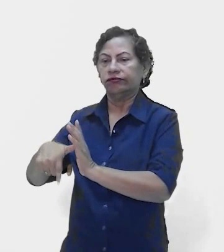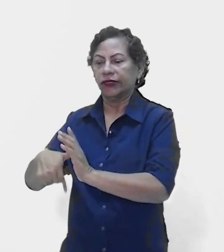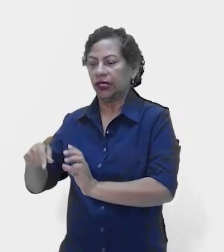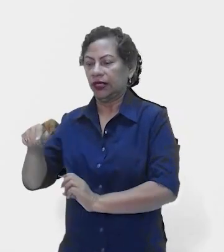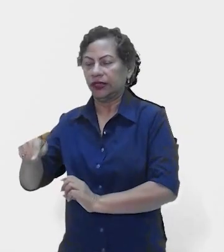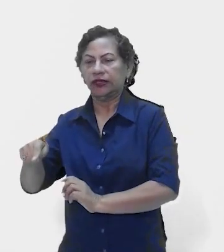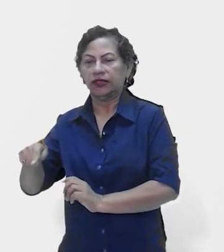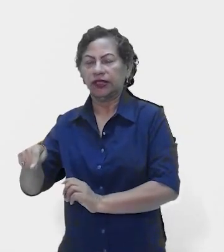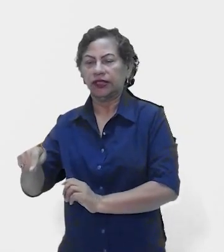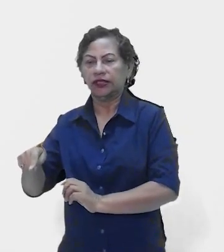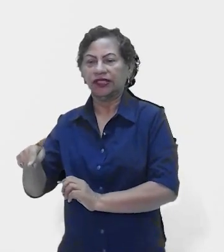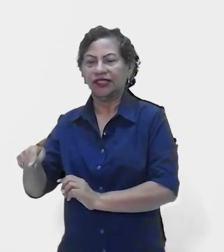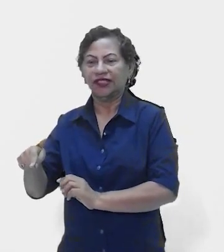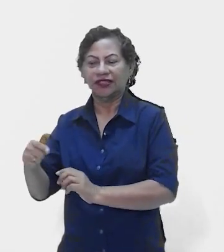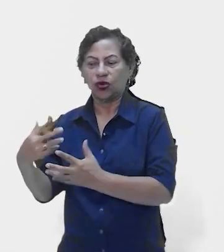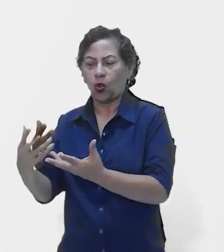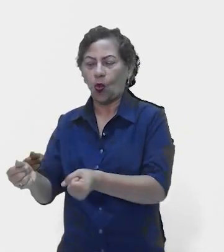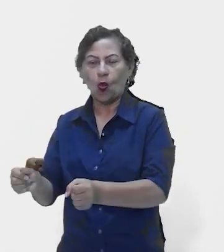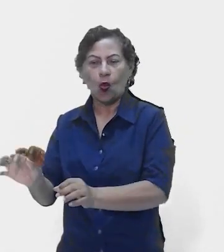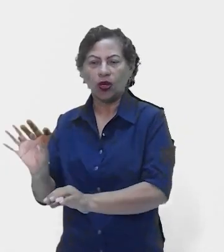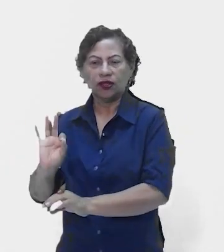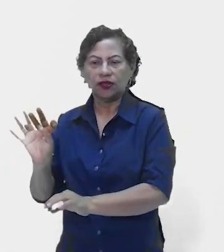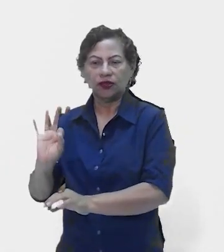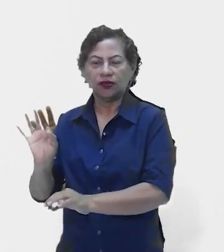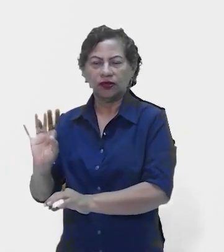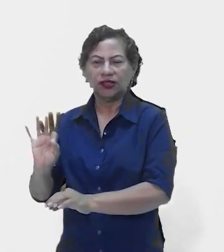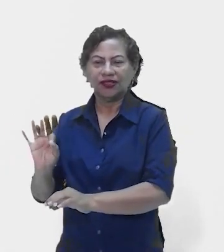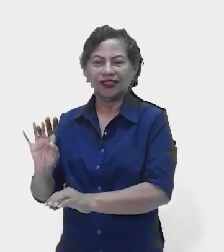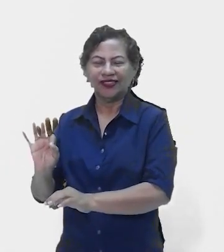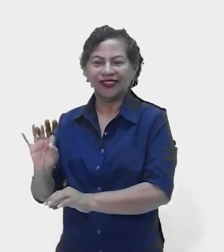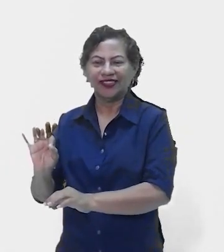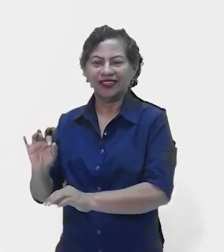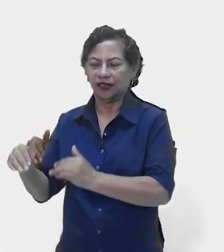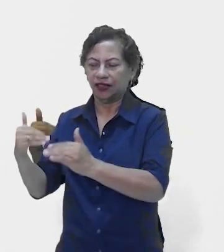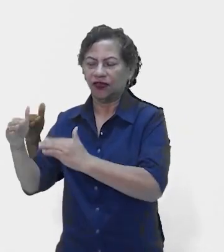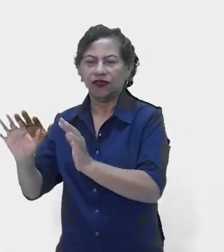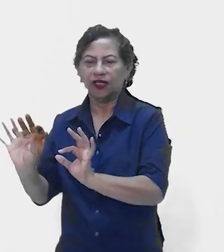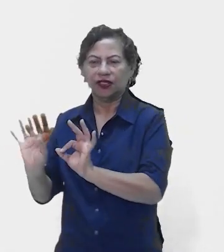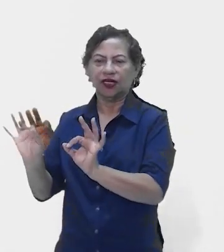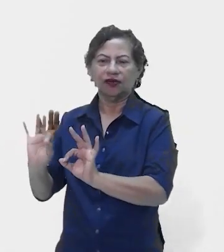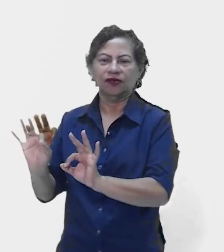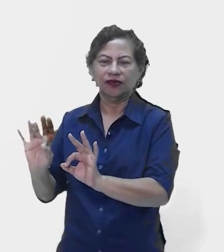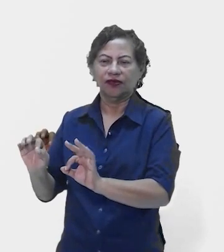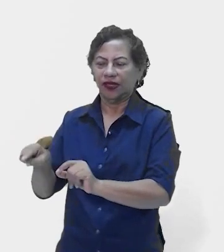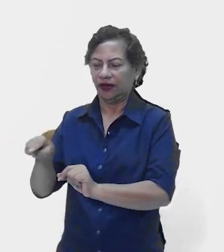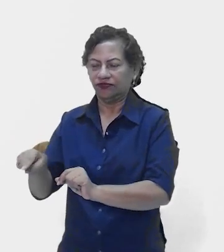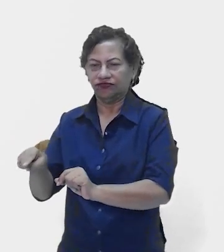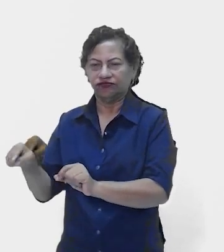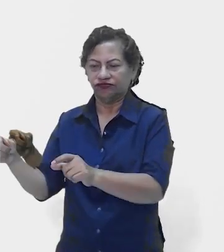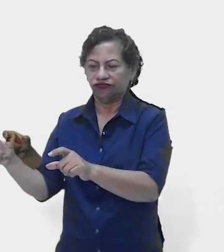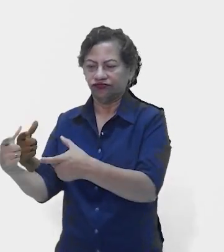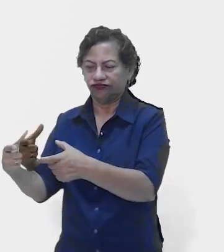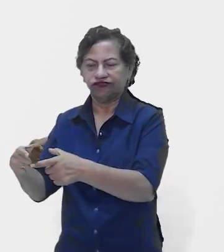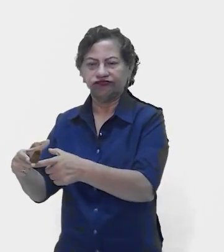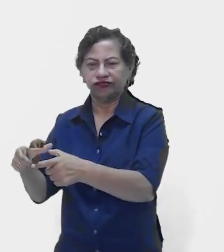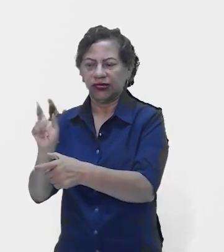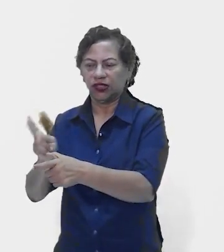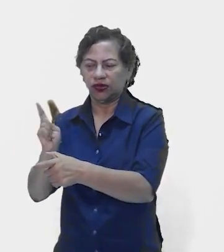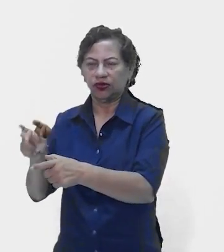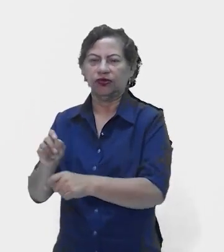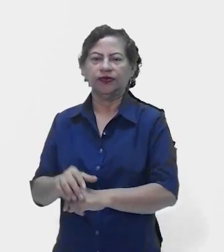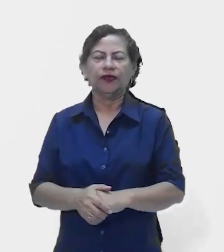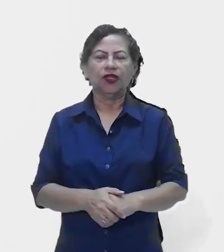dessas inovações técnicas, tudo bem? Eu não estou entrando no mérito de quem é melhor ou de quem é pior, certo?